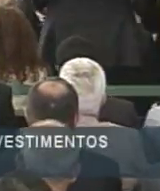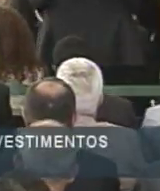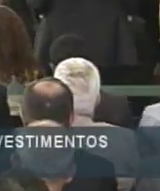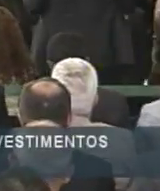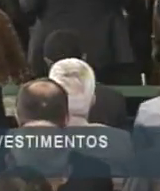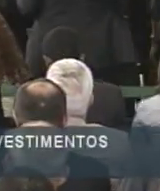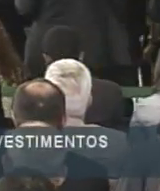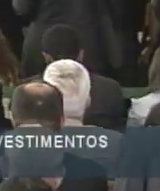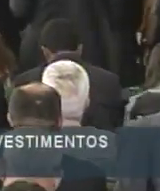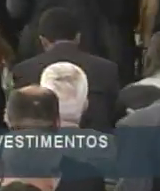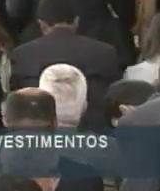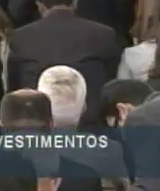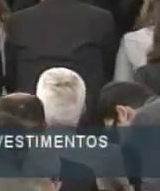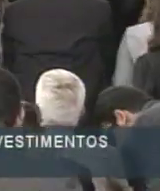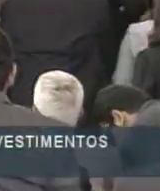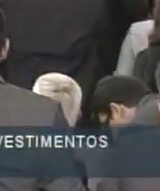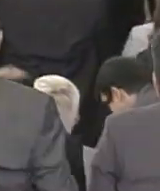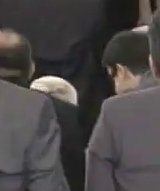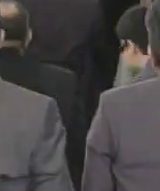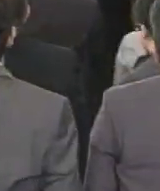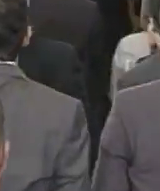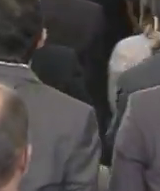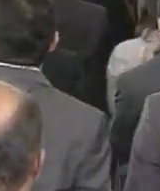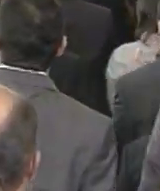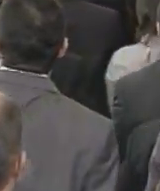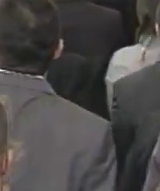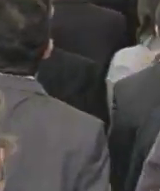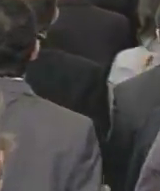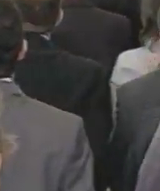Está encerrada esta cerimônia.